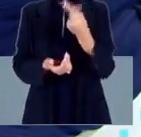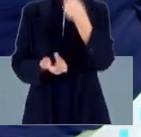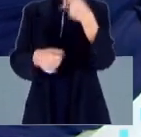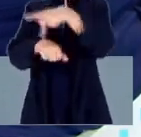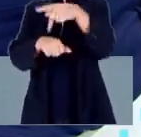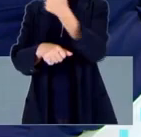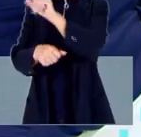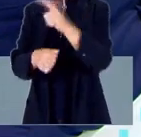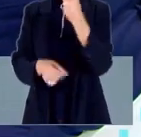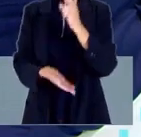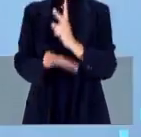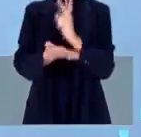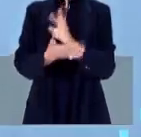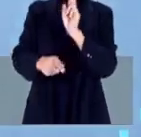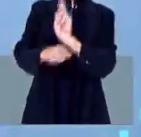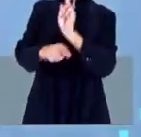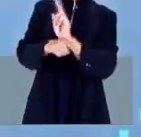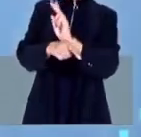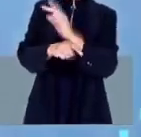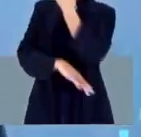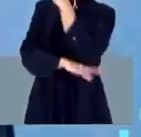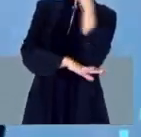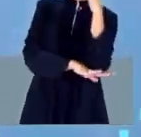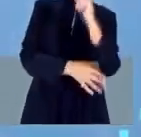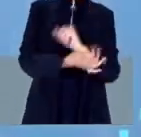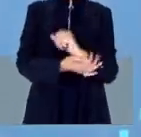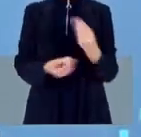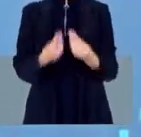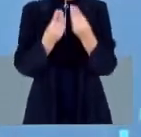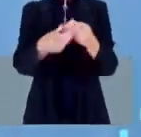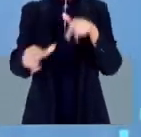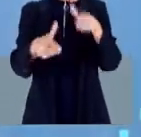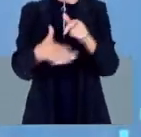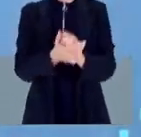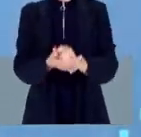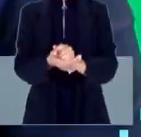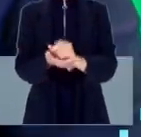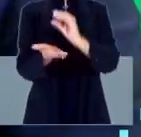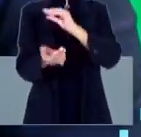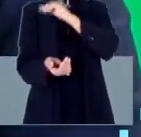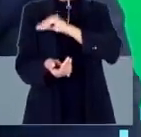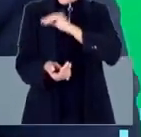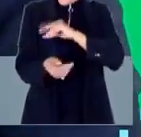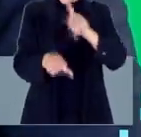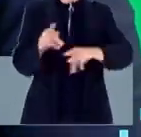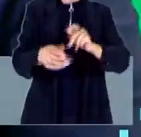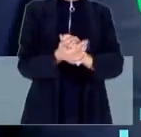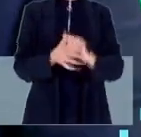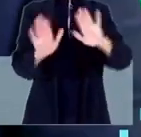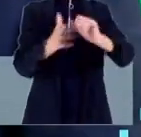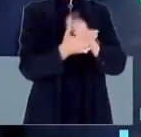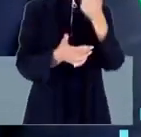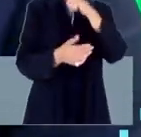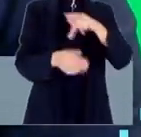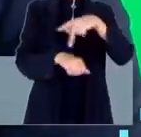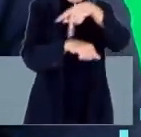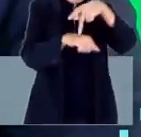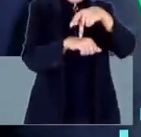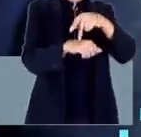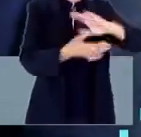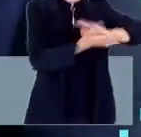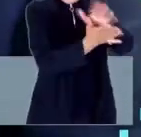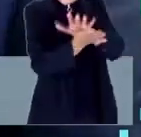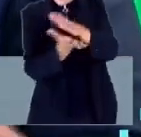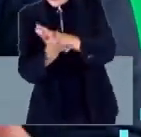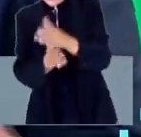para a gente manter a floresta em pé com isso a gente gera emprego renda para população em outros países que destruíram as suas